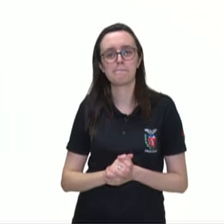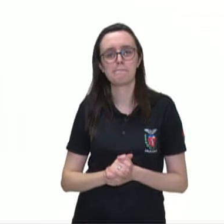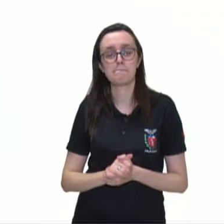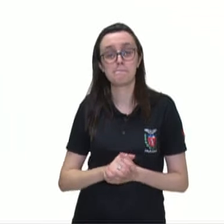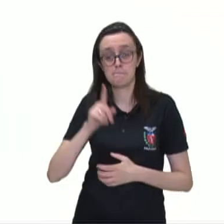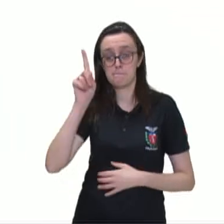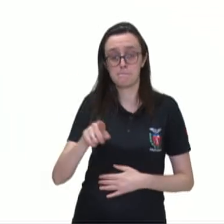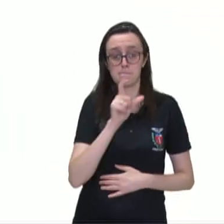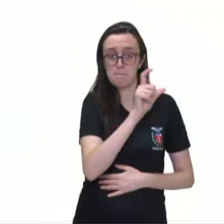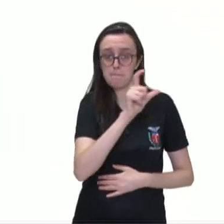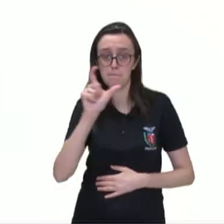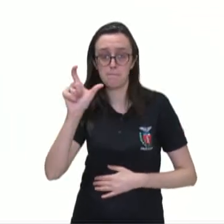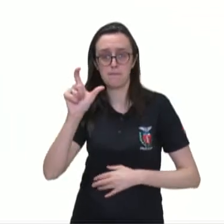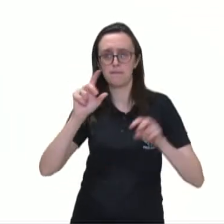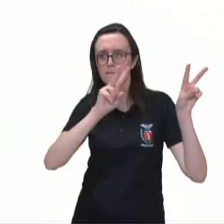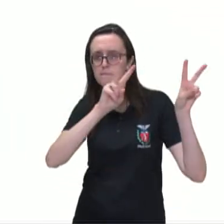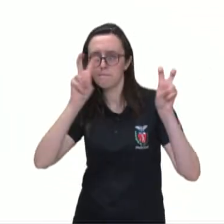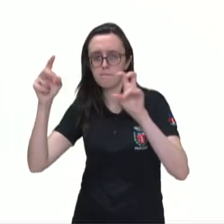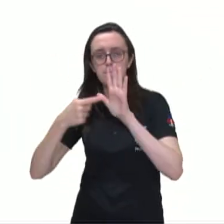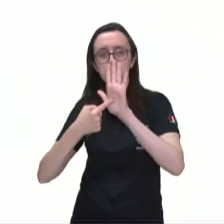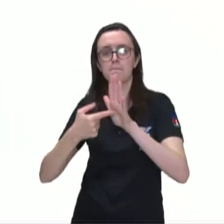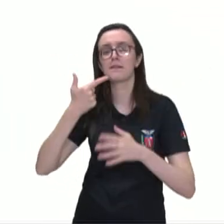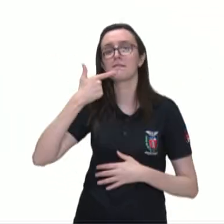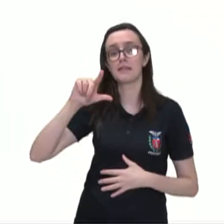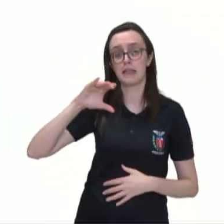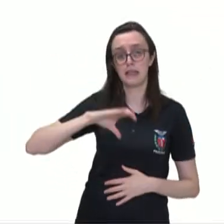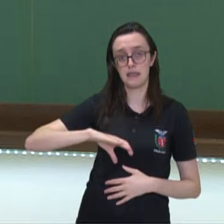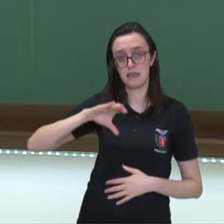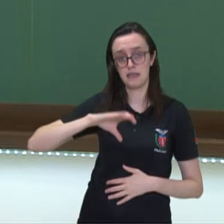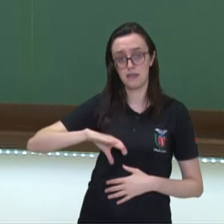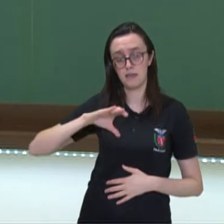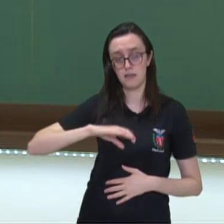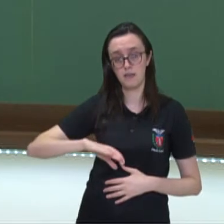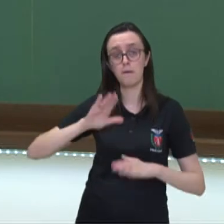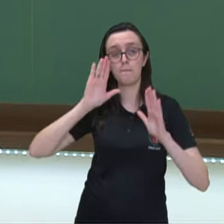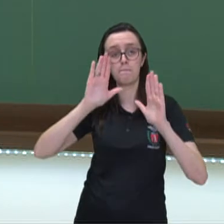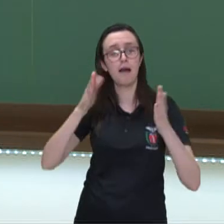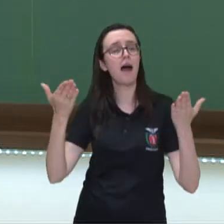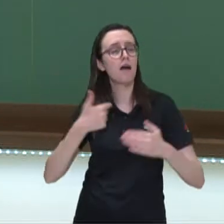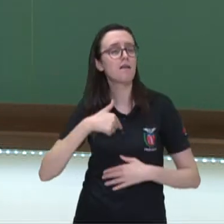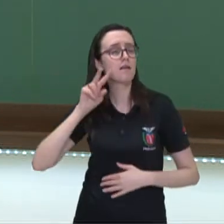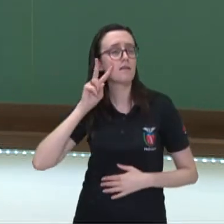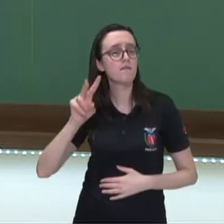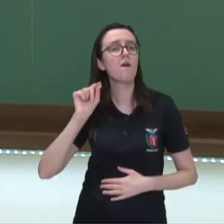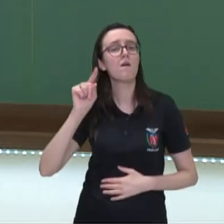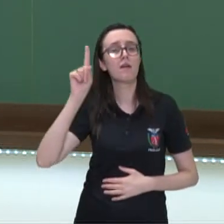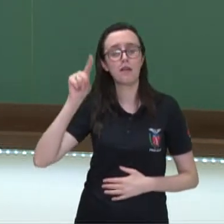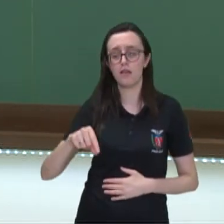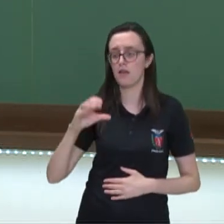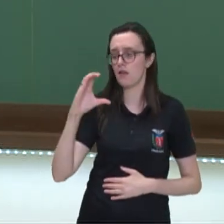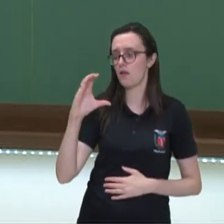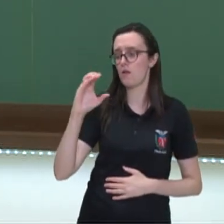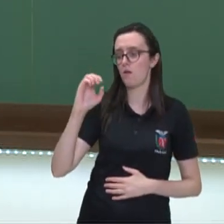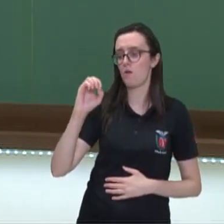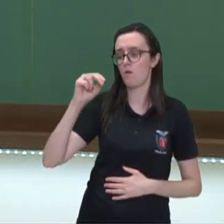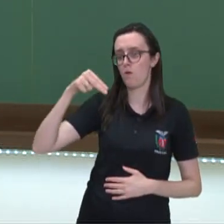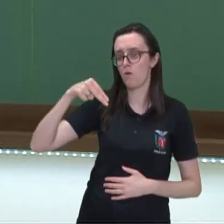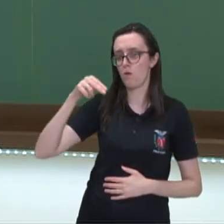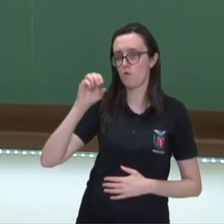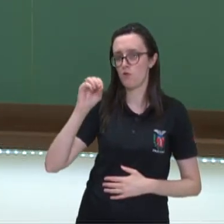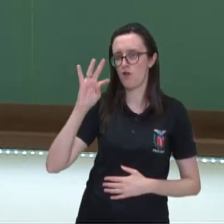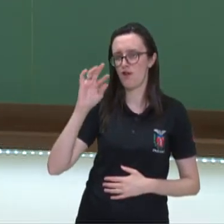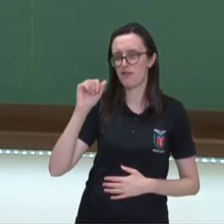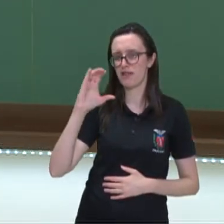das palavras e expressões anunciadas na língua portuguesa. Enquanto nós vamos observar que a